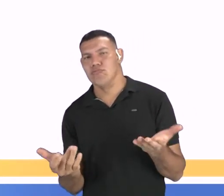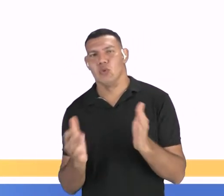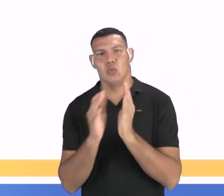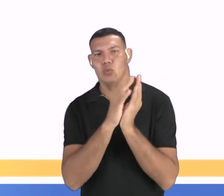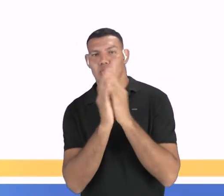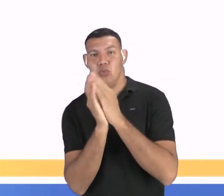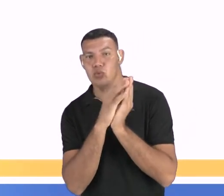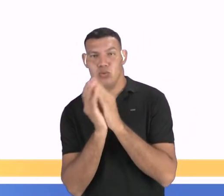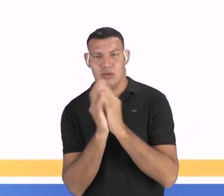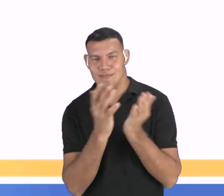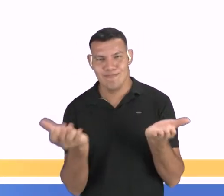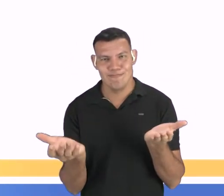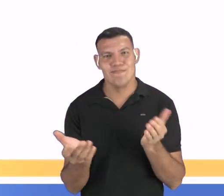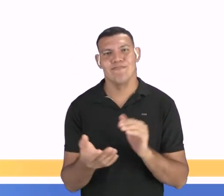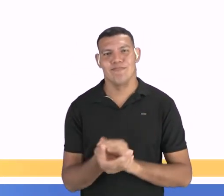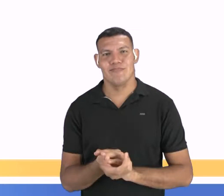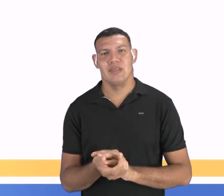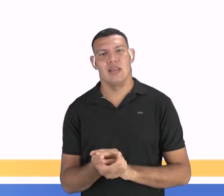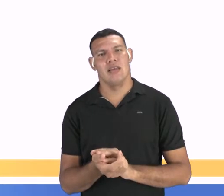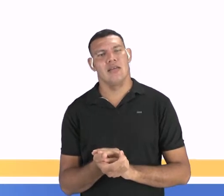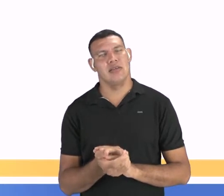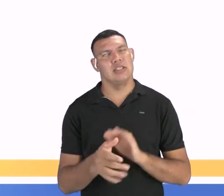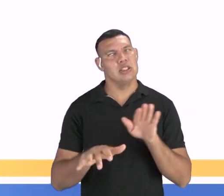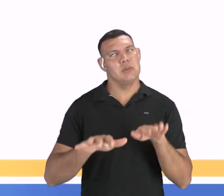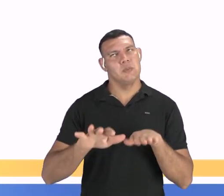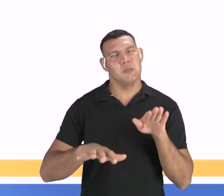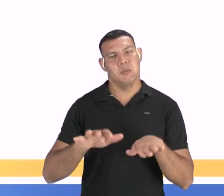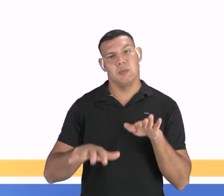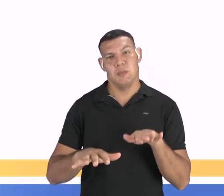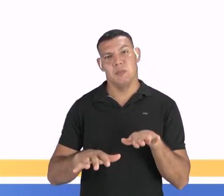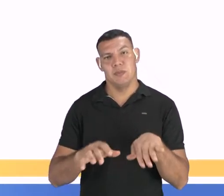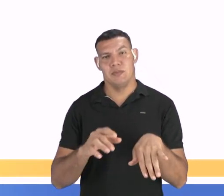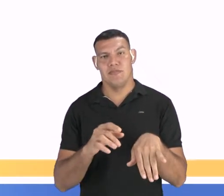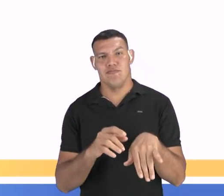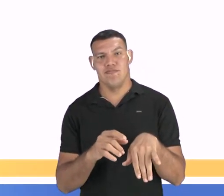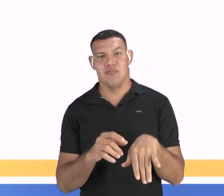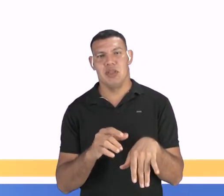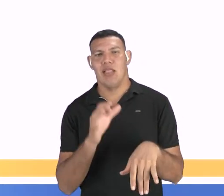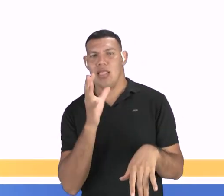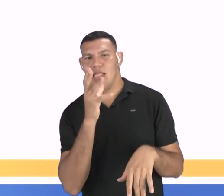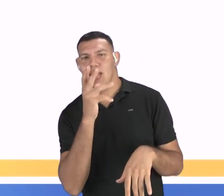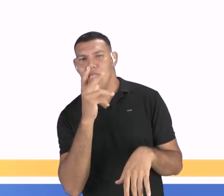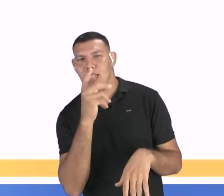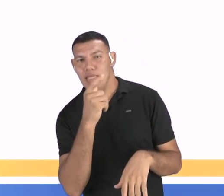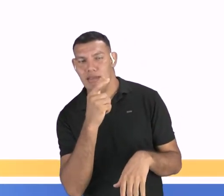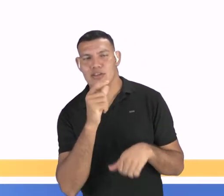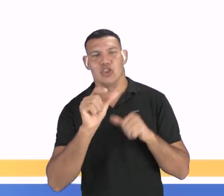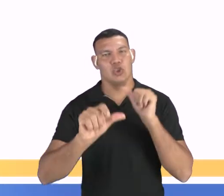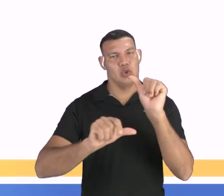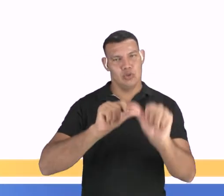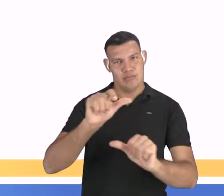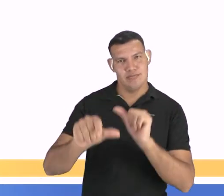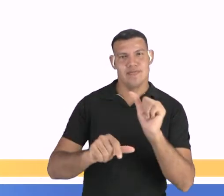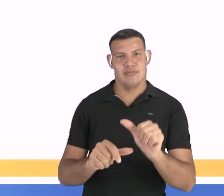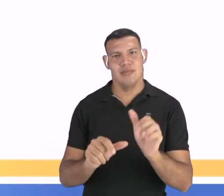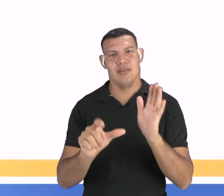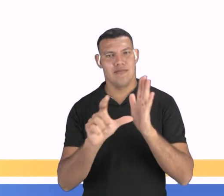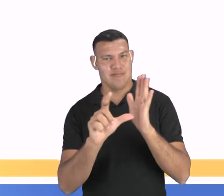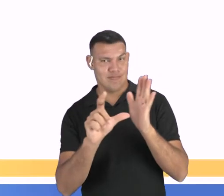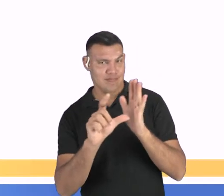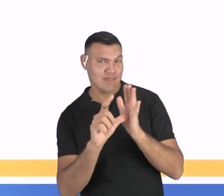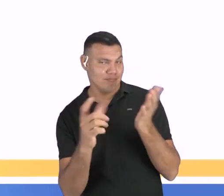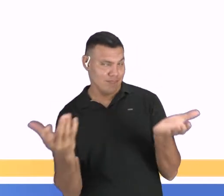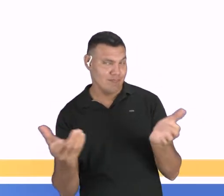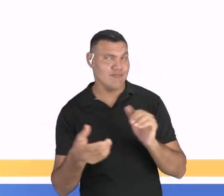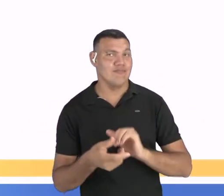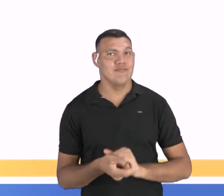ela recebe um certo número de tickets para trocar, por produtos nas lojas dos